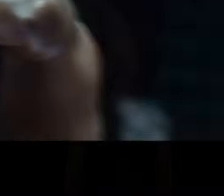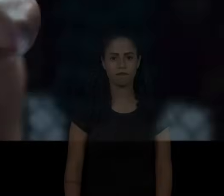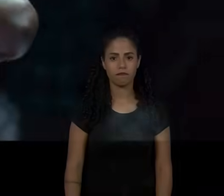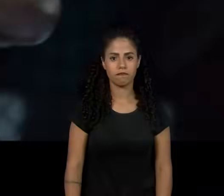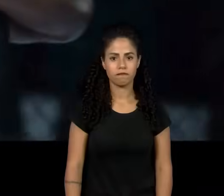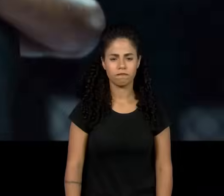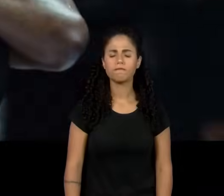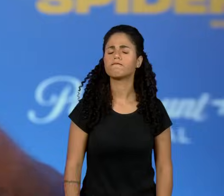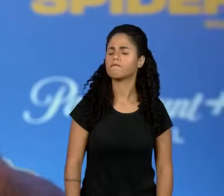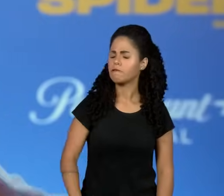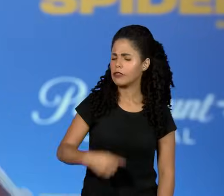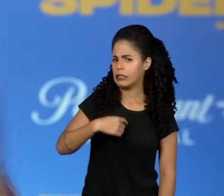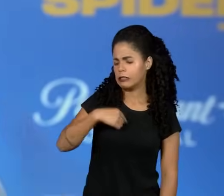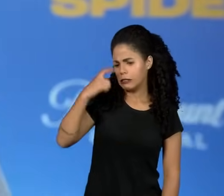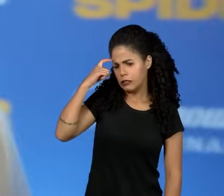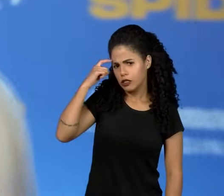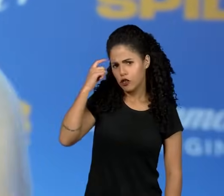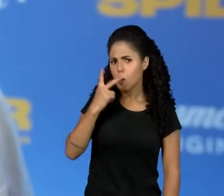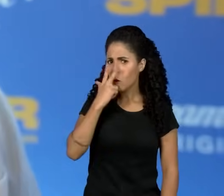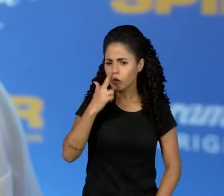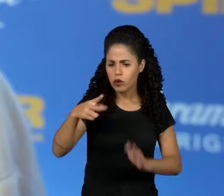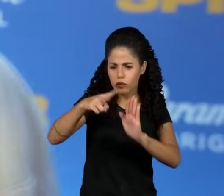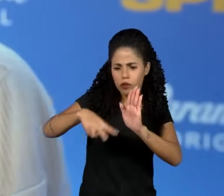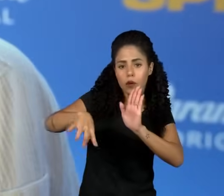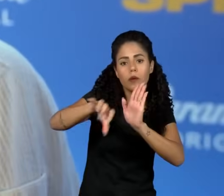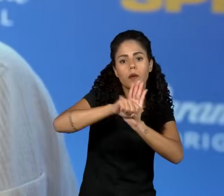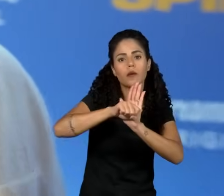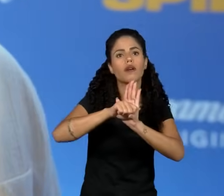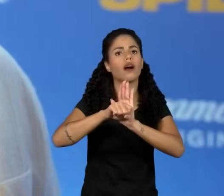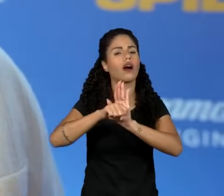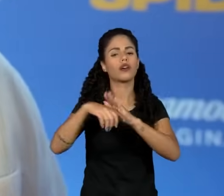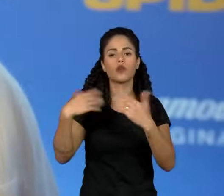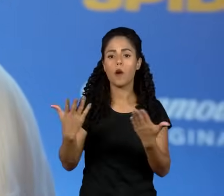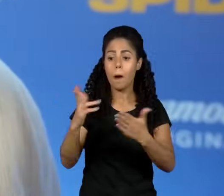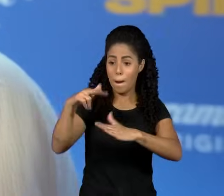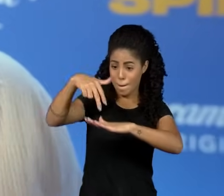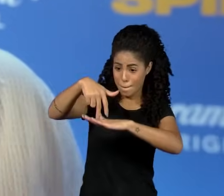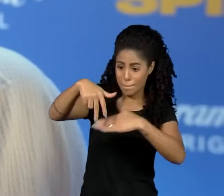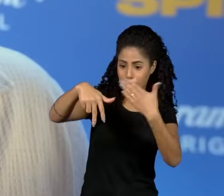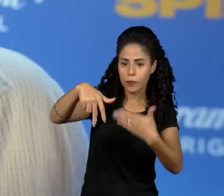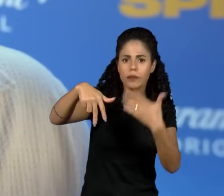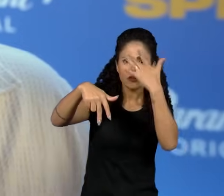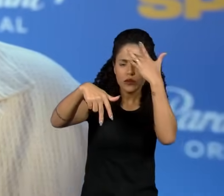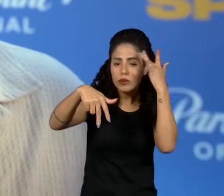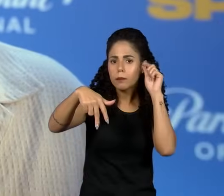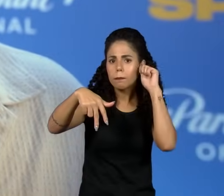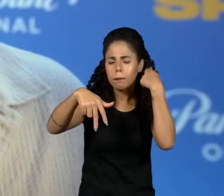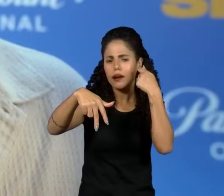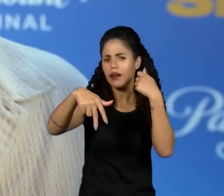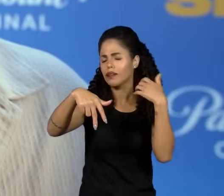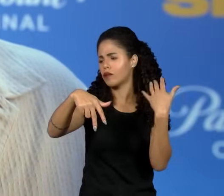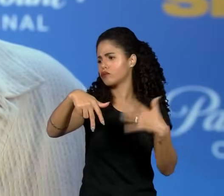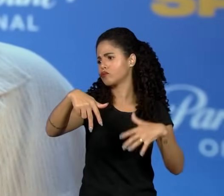Eu acho que todo audiovisual protagonizado por pessoas negras